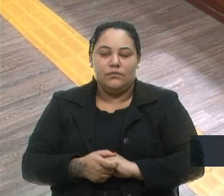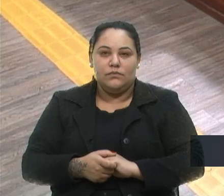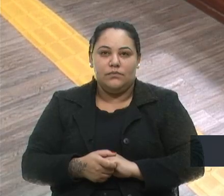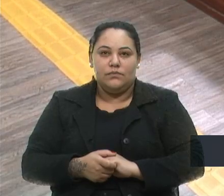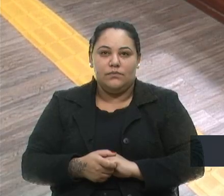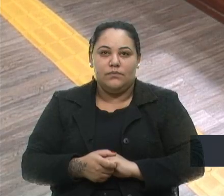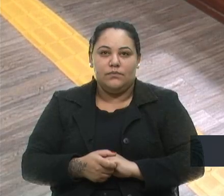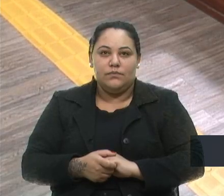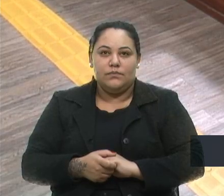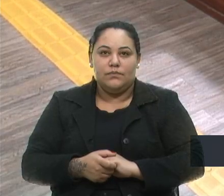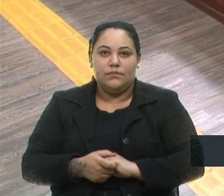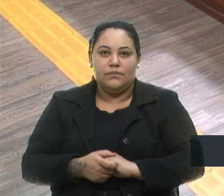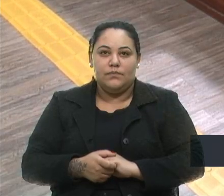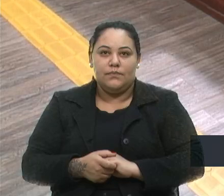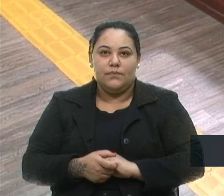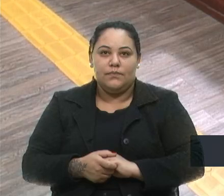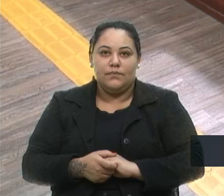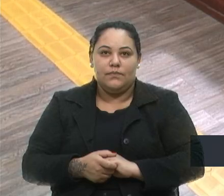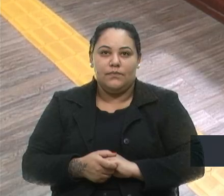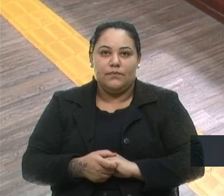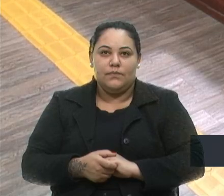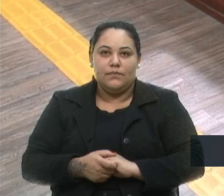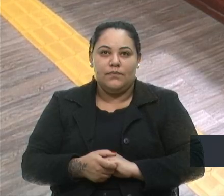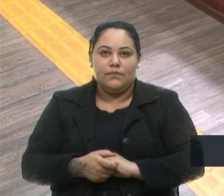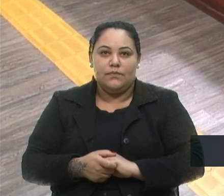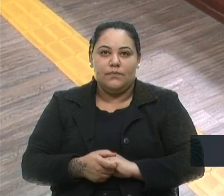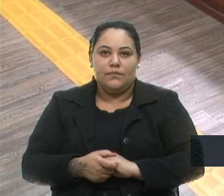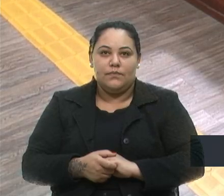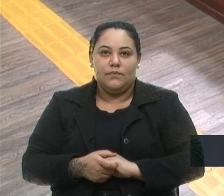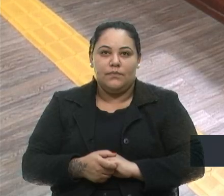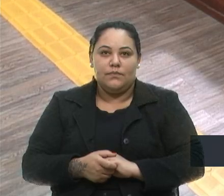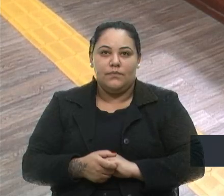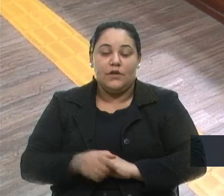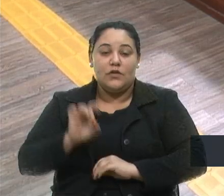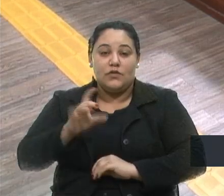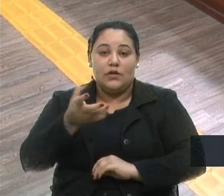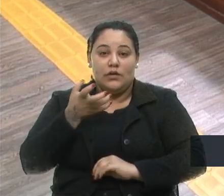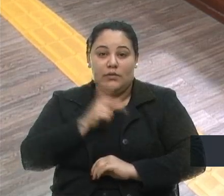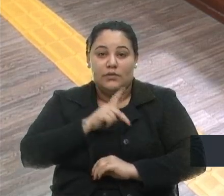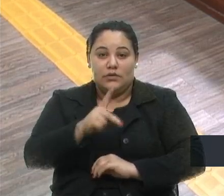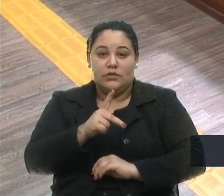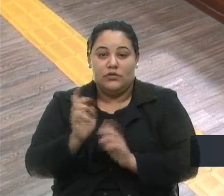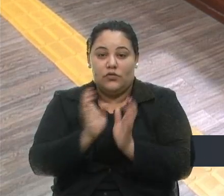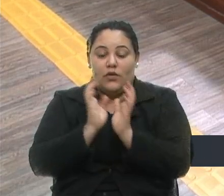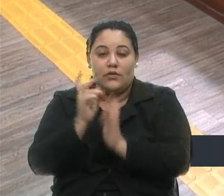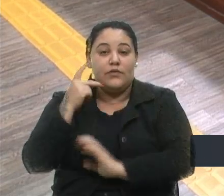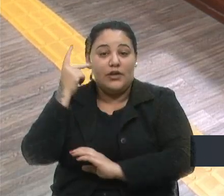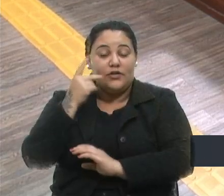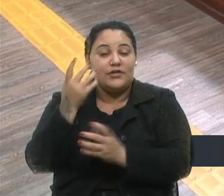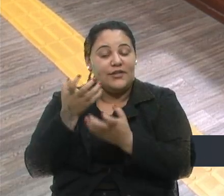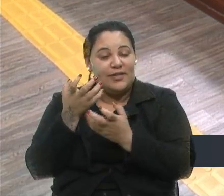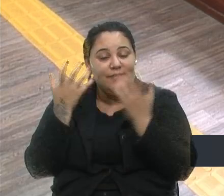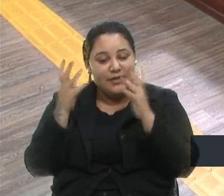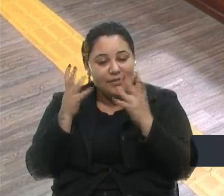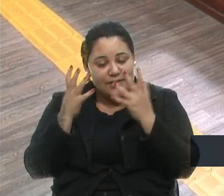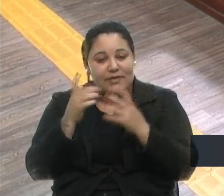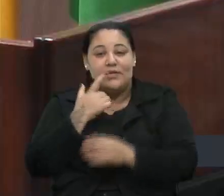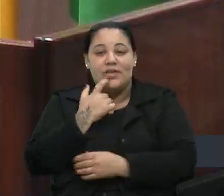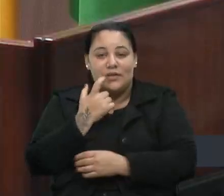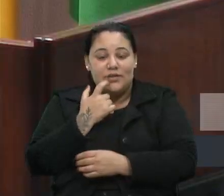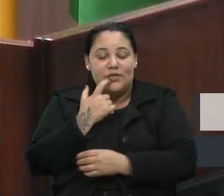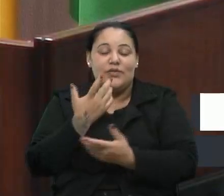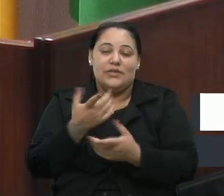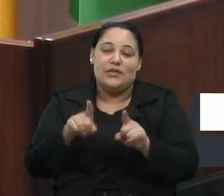feito Agora sim eh eu só queria Presidente colegas vereadores parabenizar a vereadora Rose por trazer